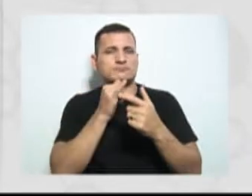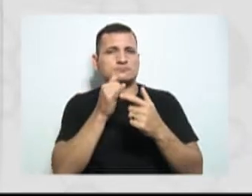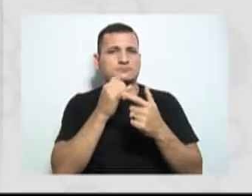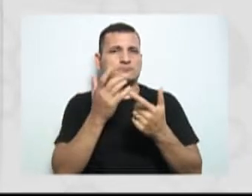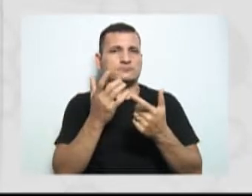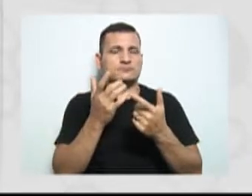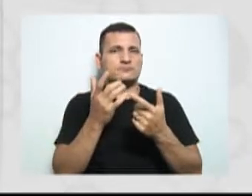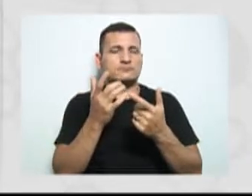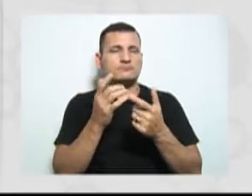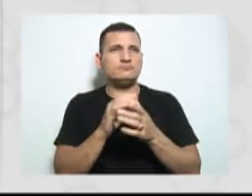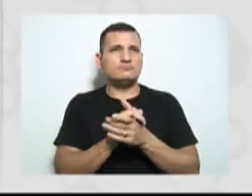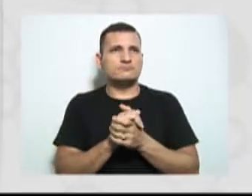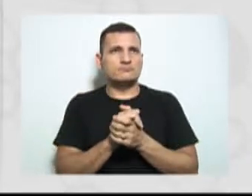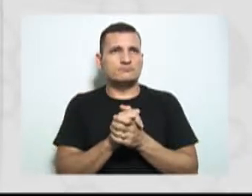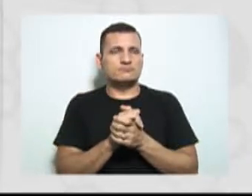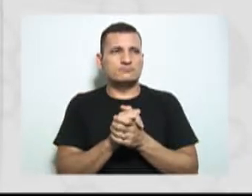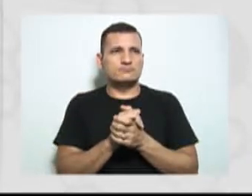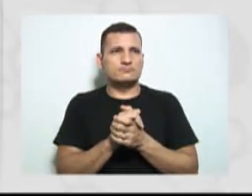fábrica de